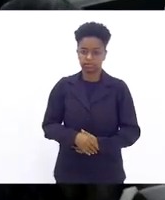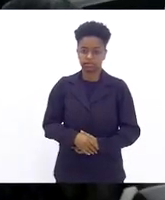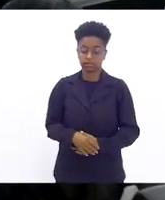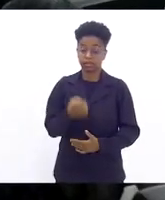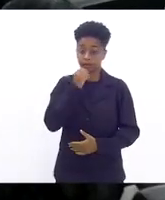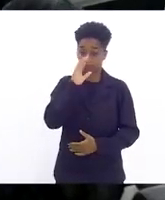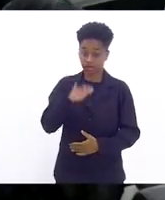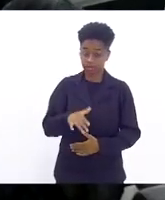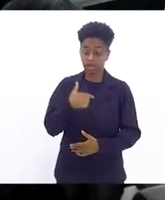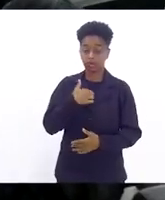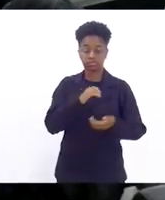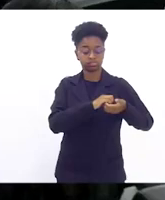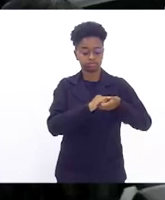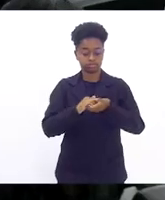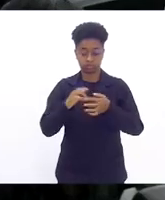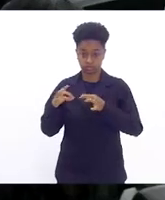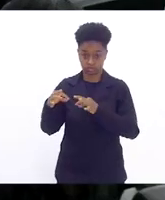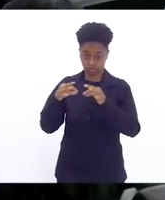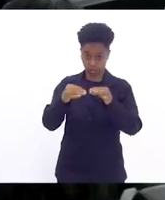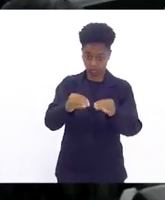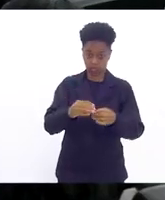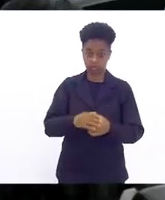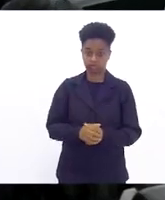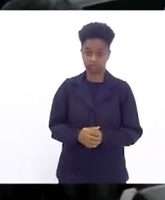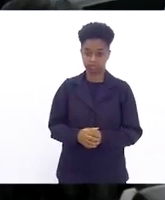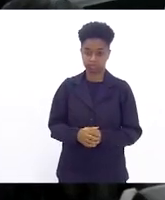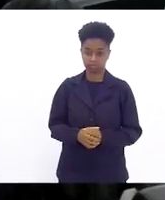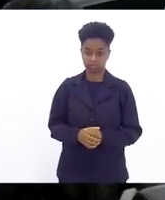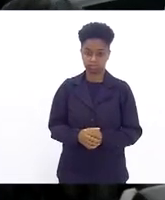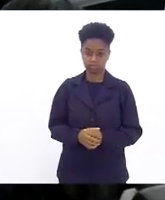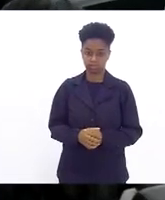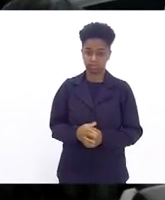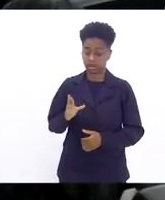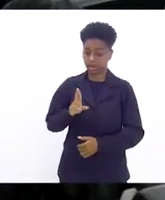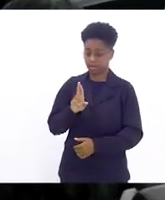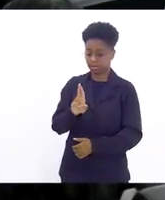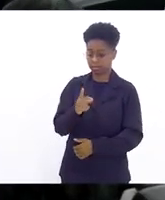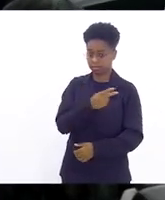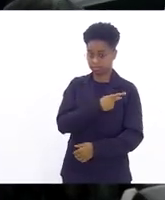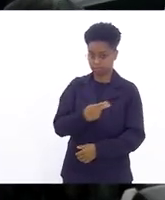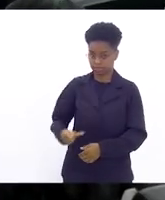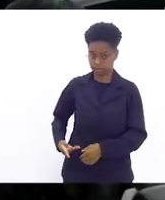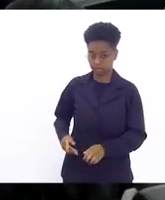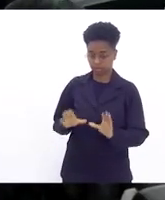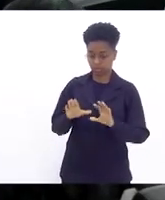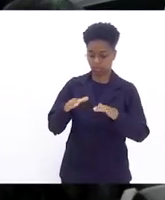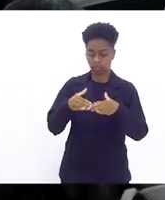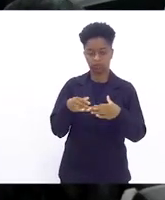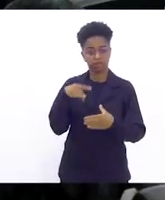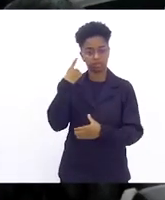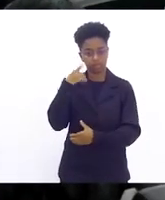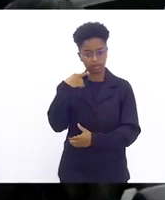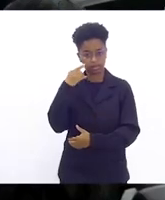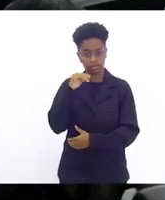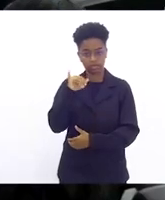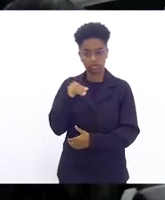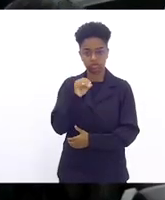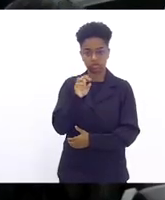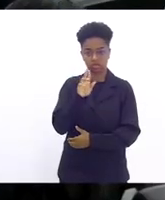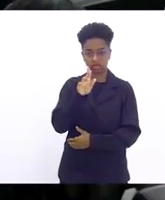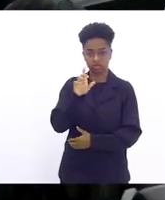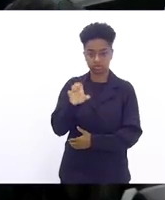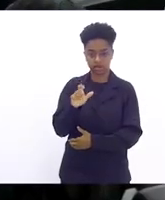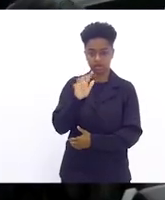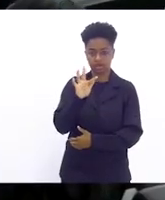Boa tarde eu queria saudar a todos na presença do senhor presidente da Comissão deputado Jorge Felipe